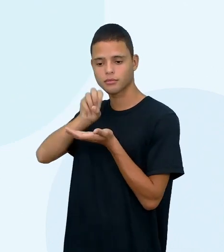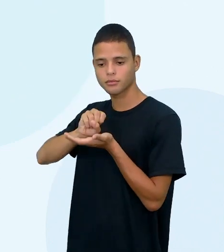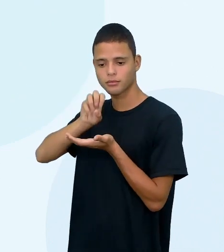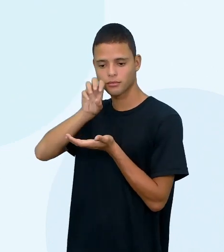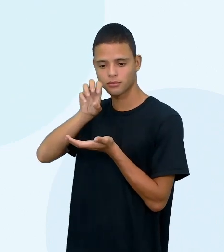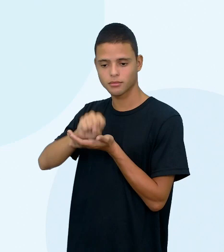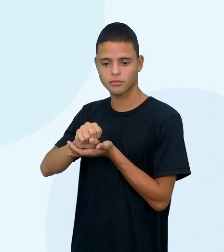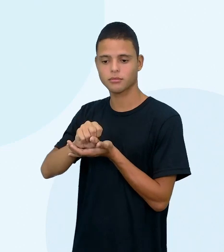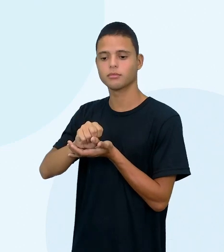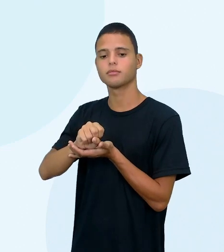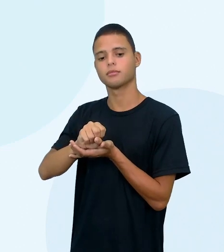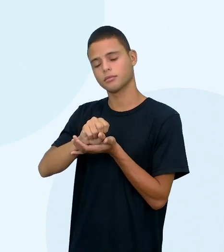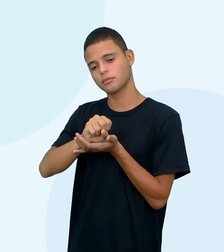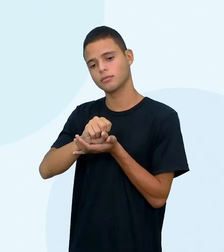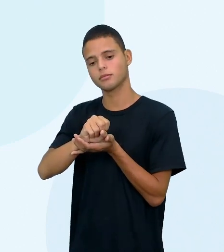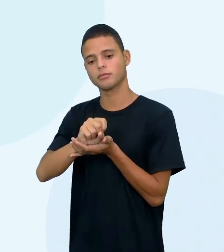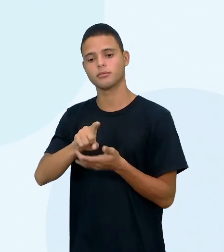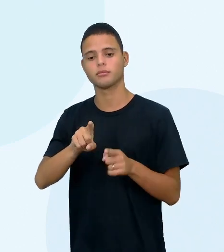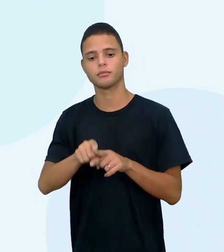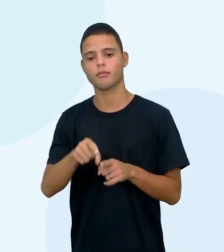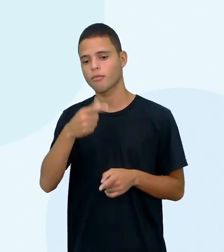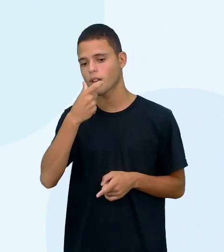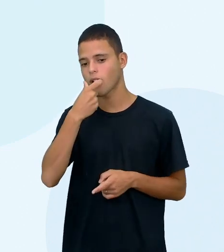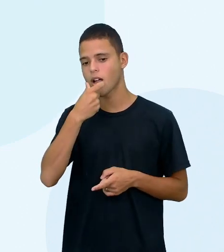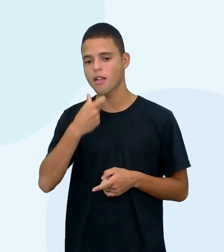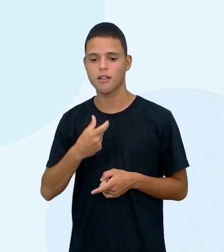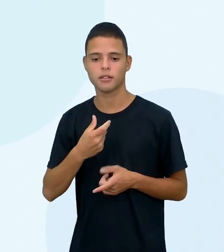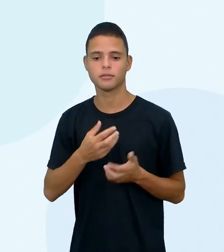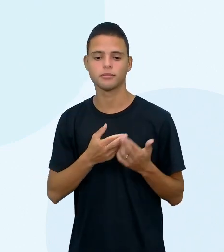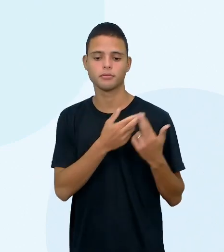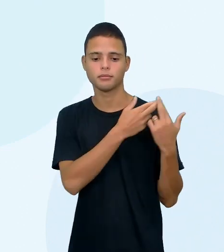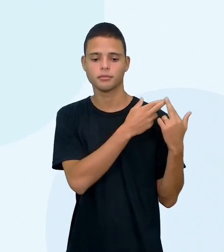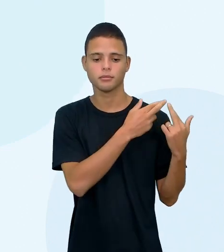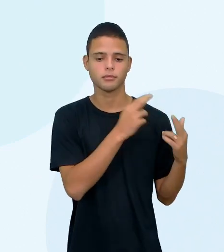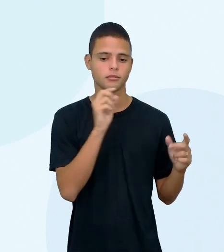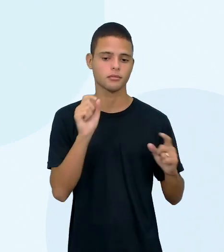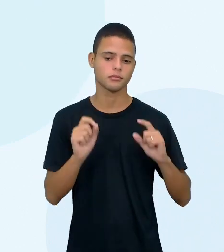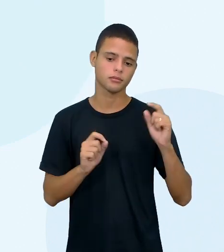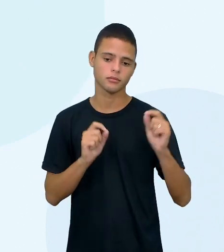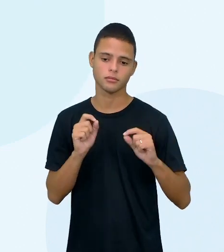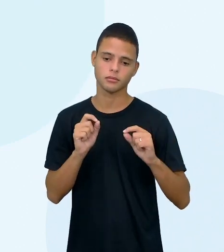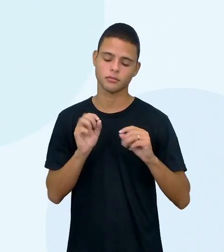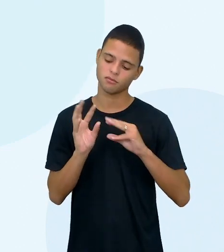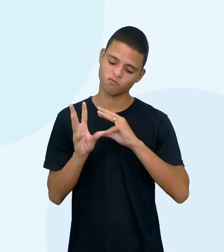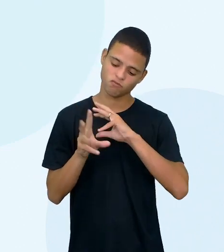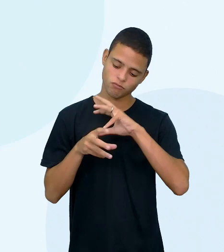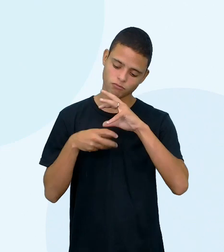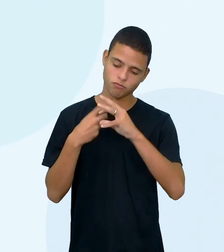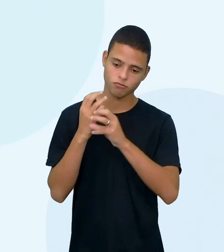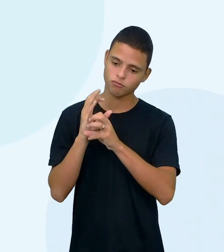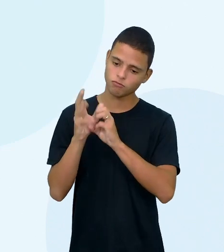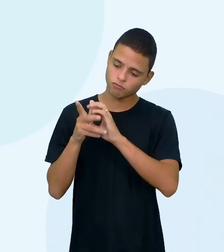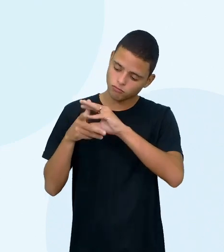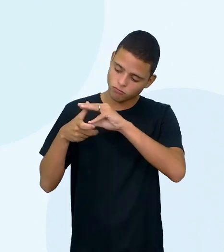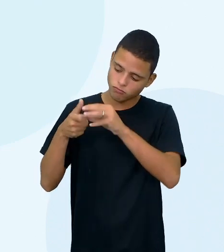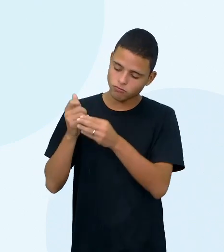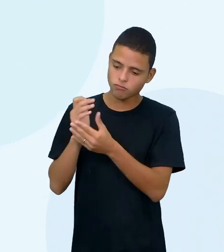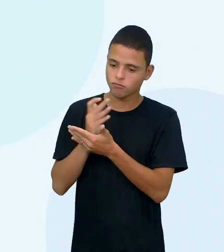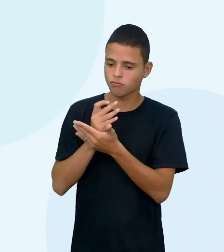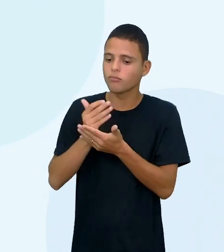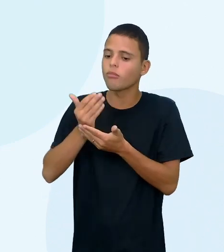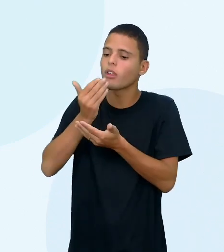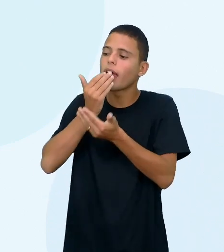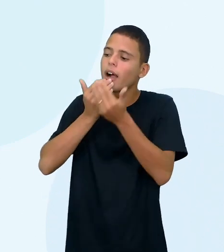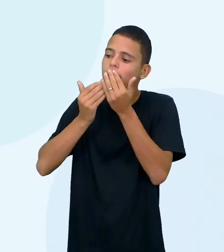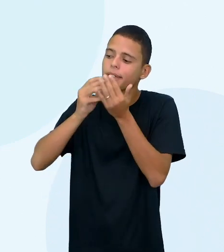mastigação, enquanto que a língua, ela vai ser responsável então pela mistura, né, dos alimentos dentro da